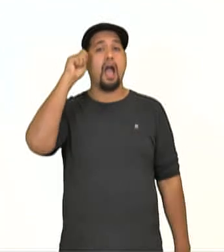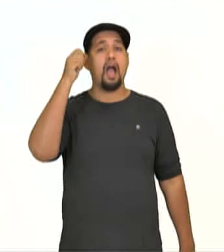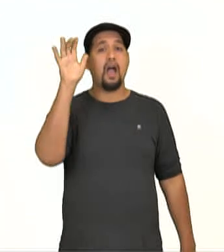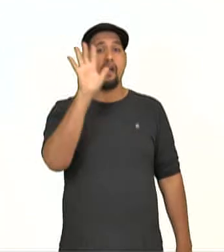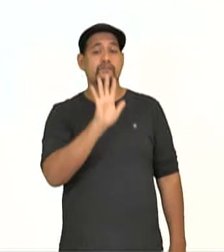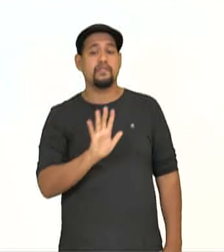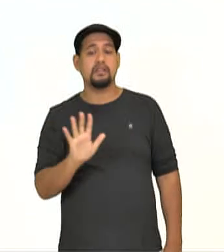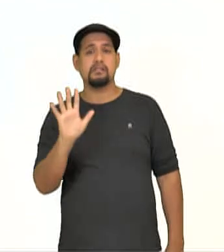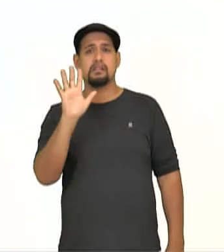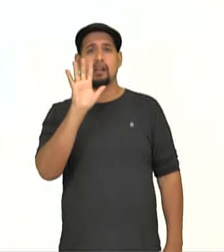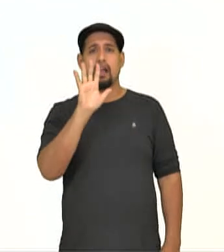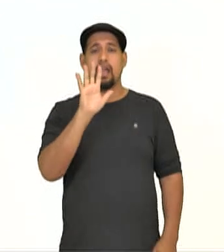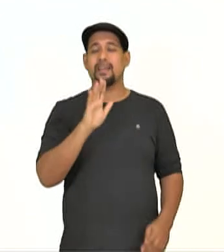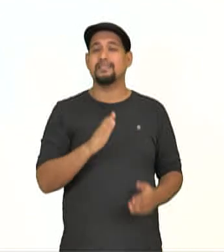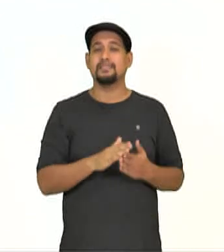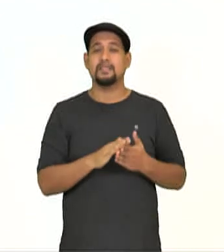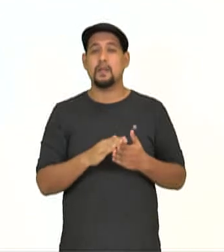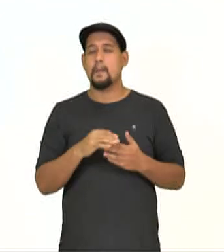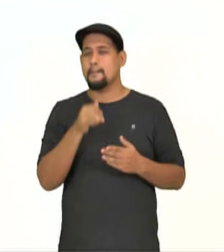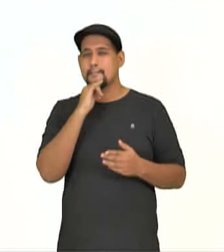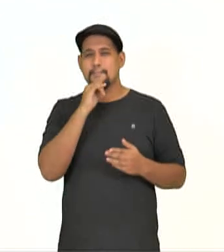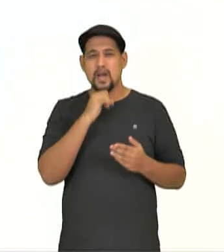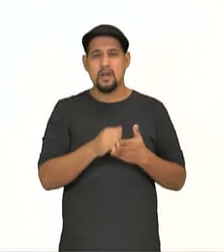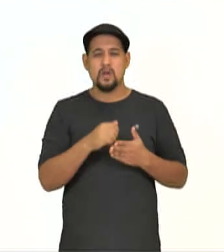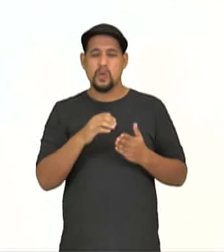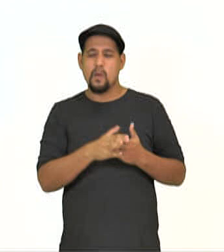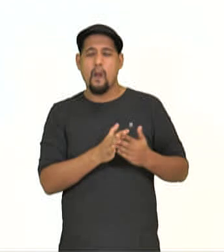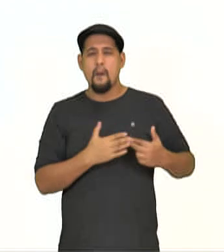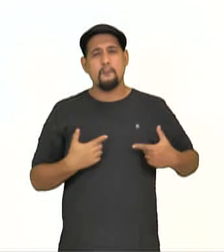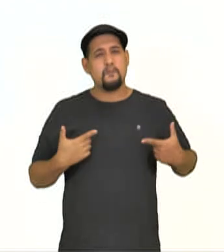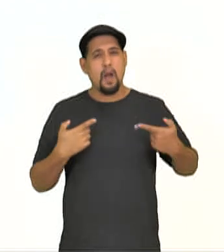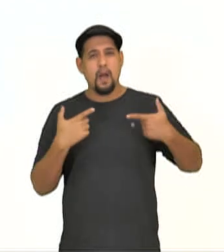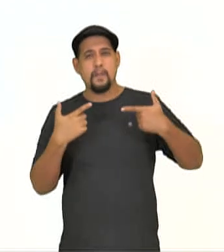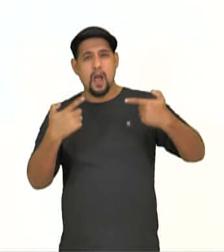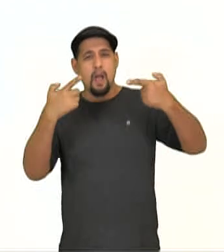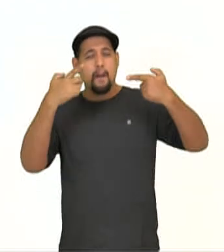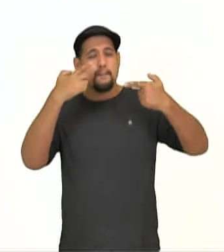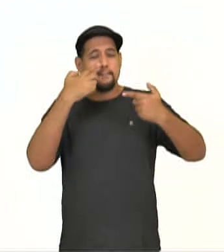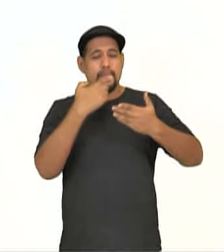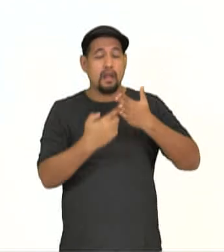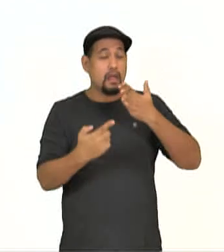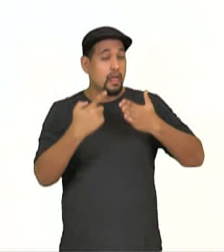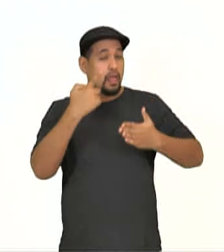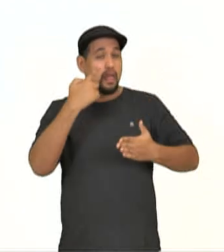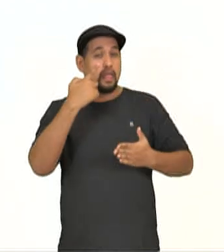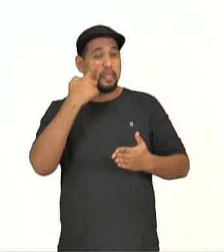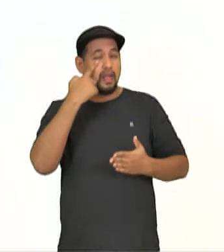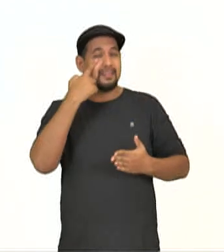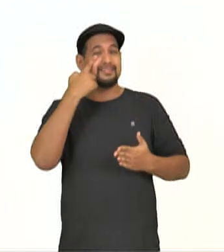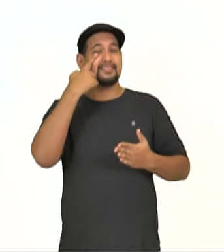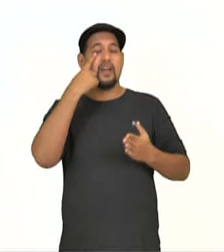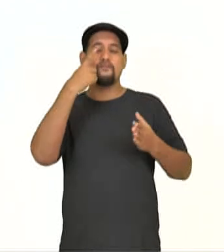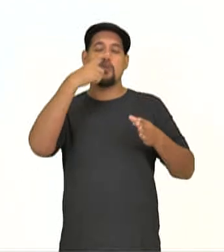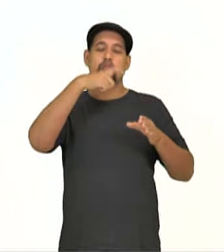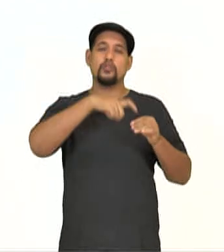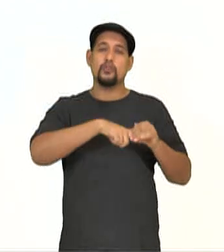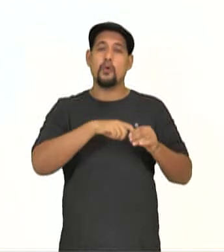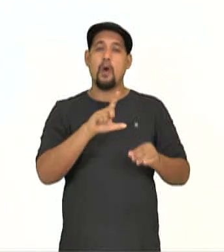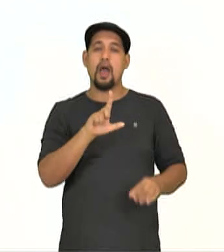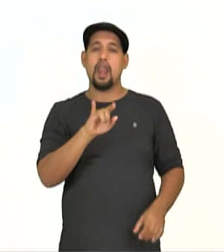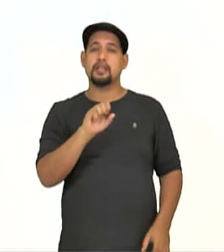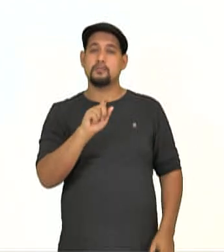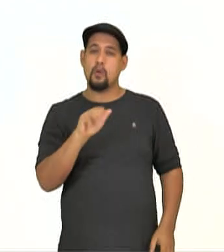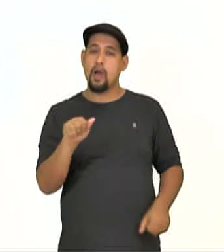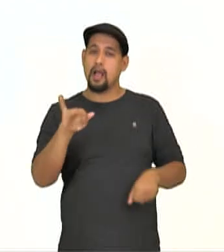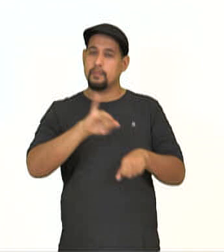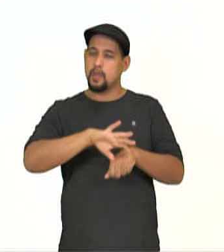onde perdeu o seu olho direito em uma batalha naval. Após 2 anos, retornou a Lisboa e envolveu-se em uma